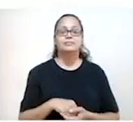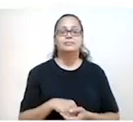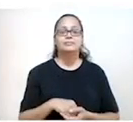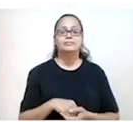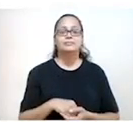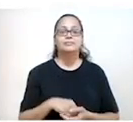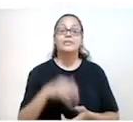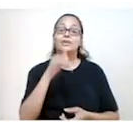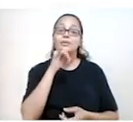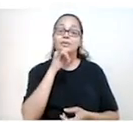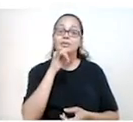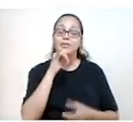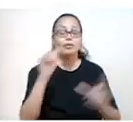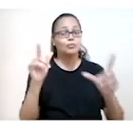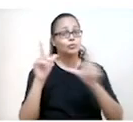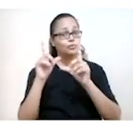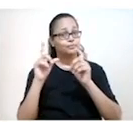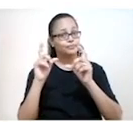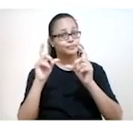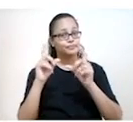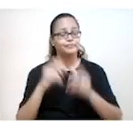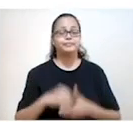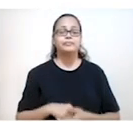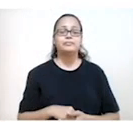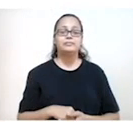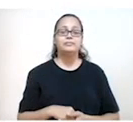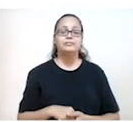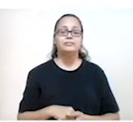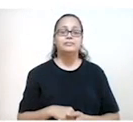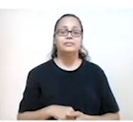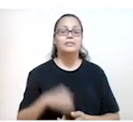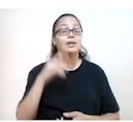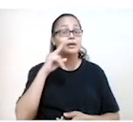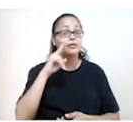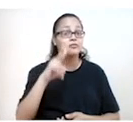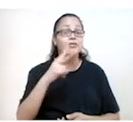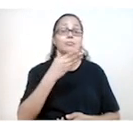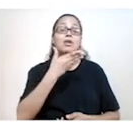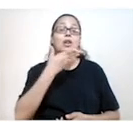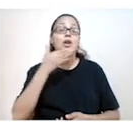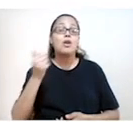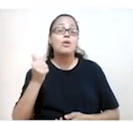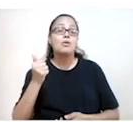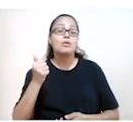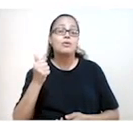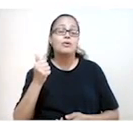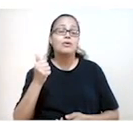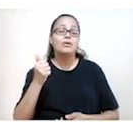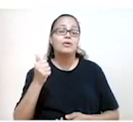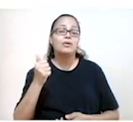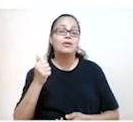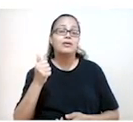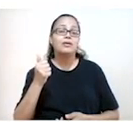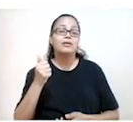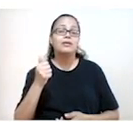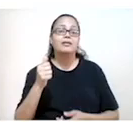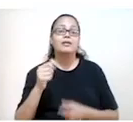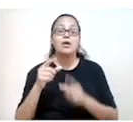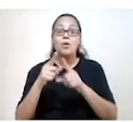Aqui, ó, mais exemplos de fractais. Aqui dá para ver melhor. Tá vendo essa figura